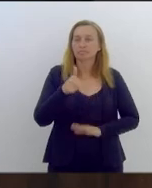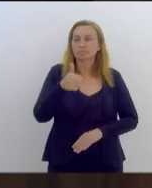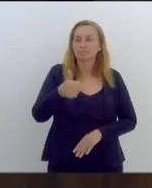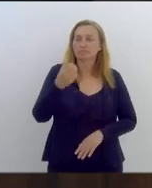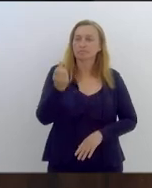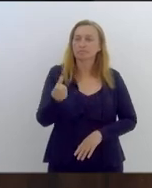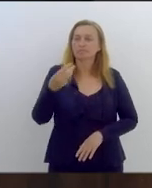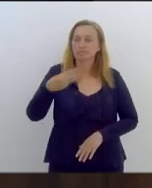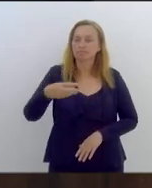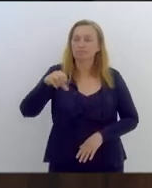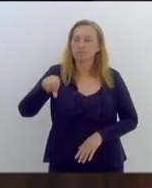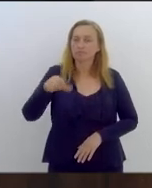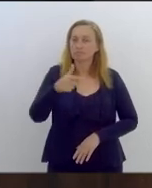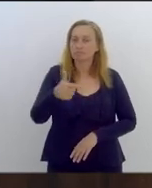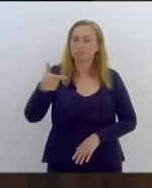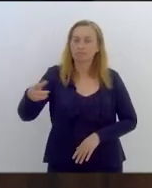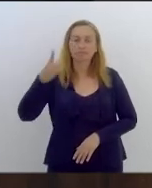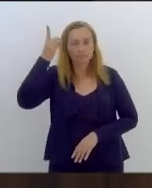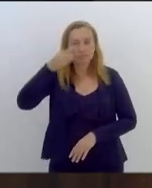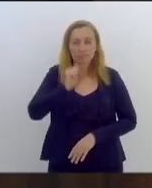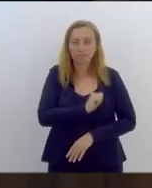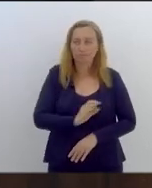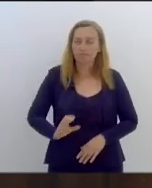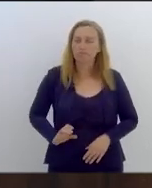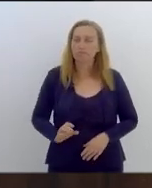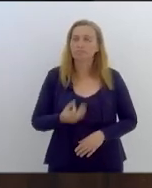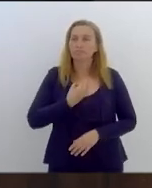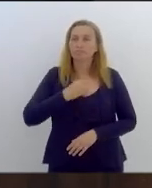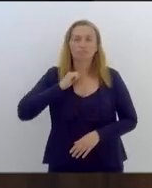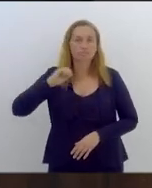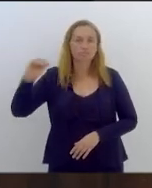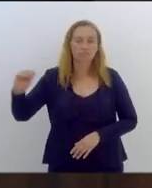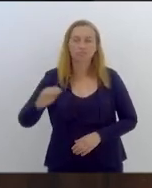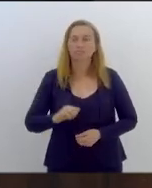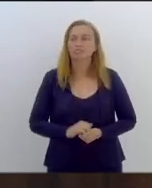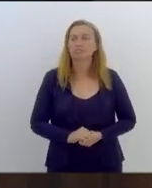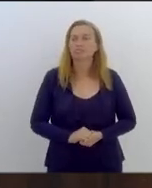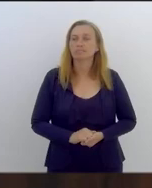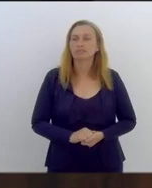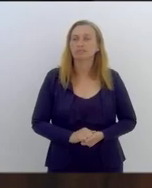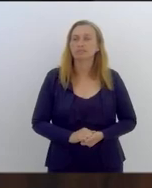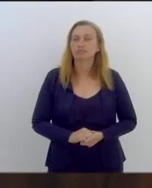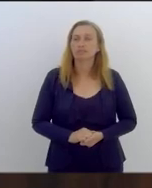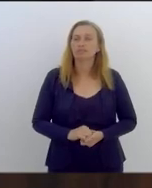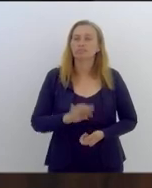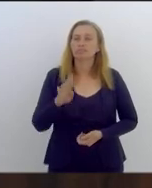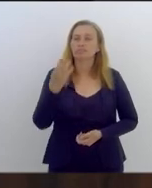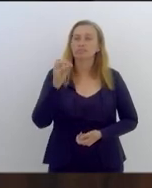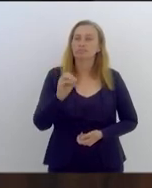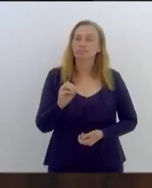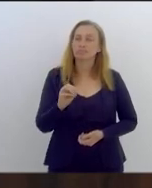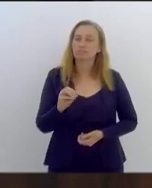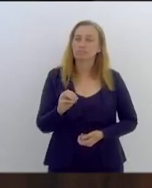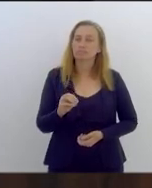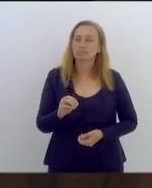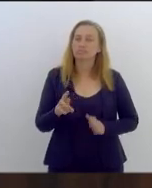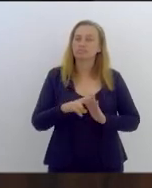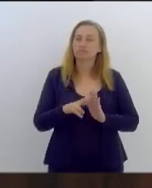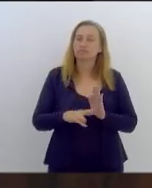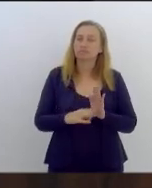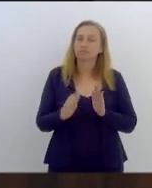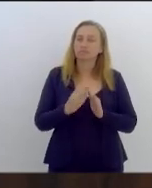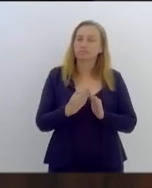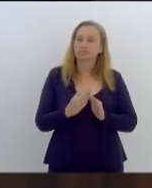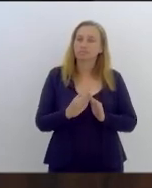1639 de 22, de autoria do deputado André Siciliano. Concede medalha Tiradentes, respectivo diploma ao senhor Bruno Dubê. Parecida à comissão de normas